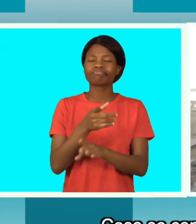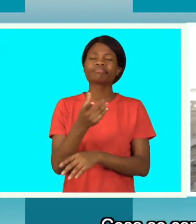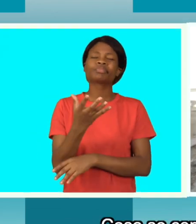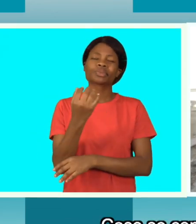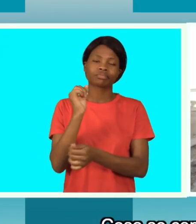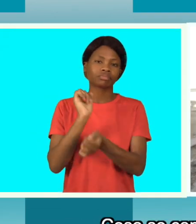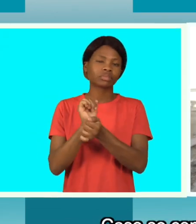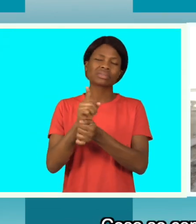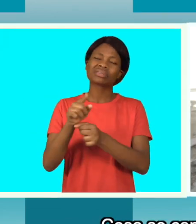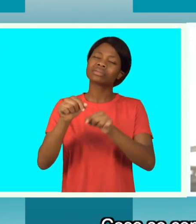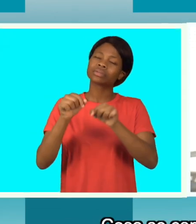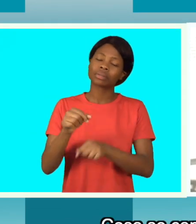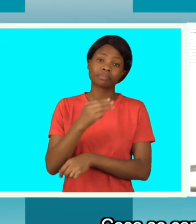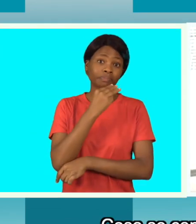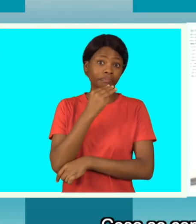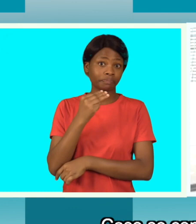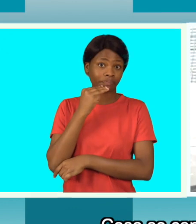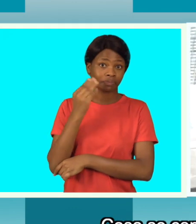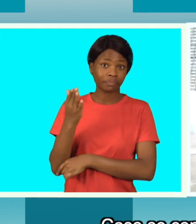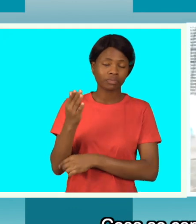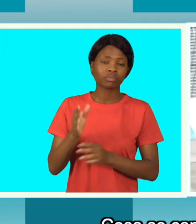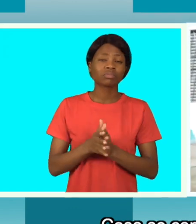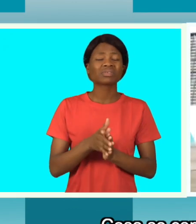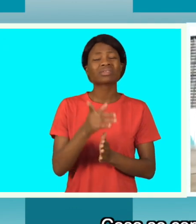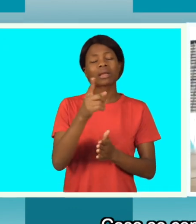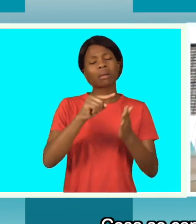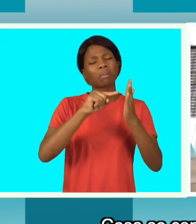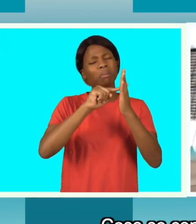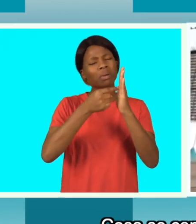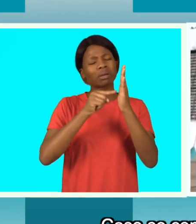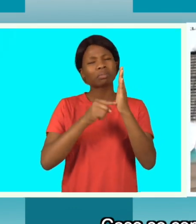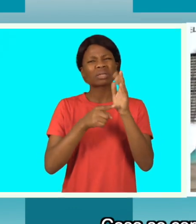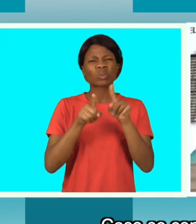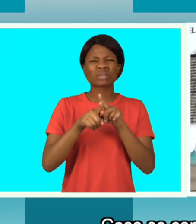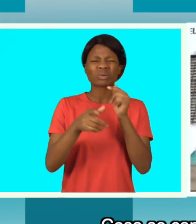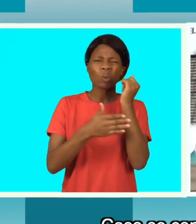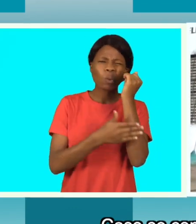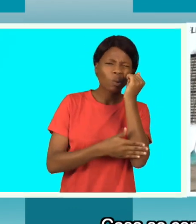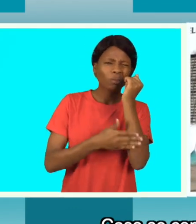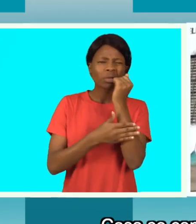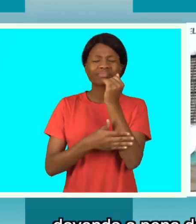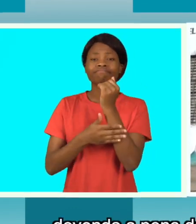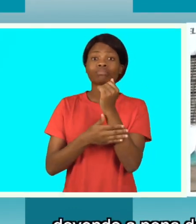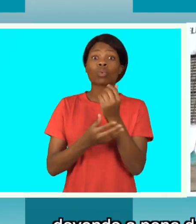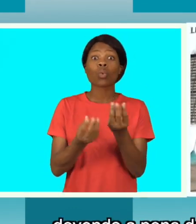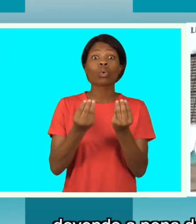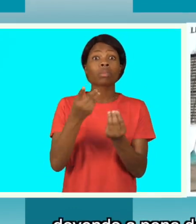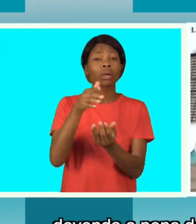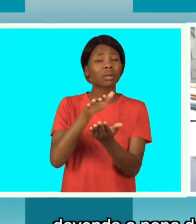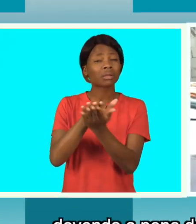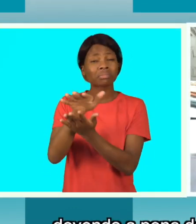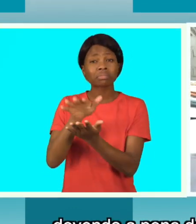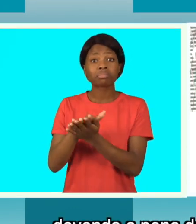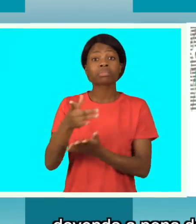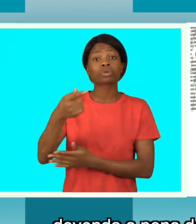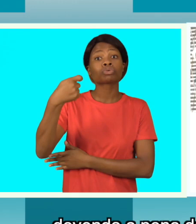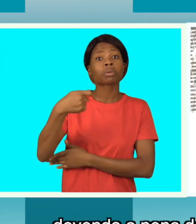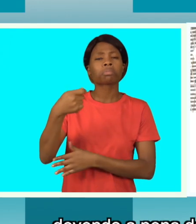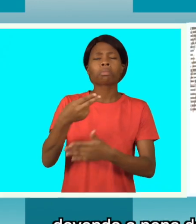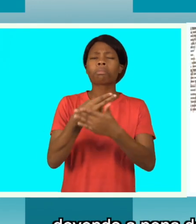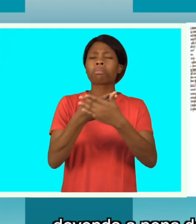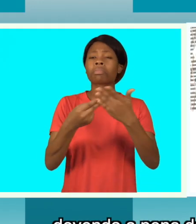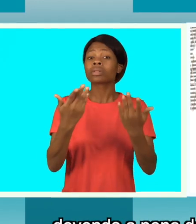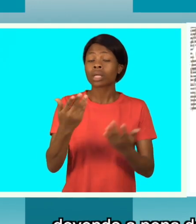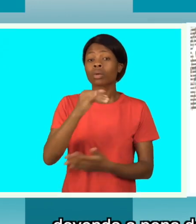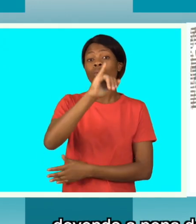caso se confirme a violência o projeto canto pode ser condenado à prisão devendo a pena depender